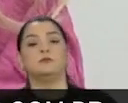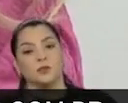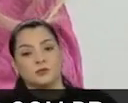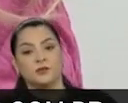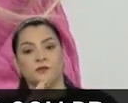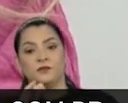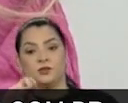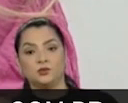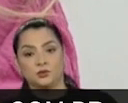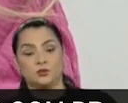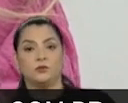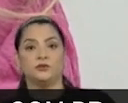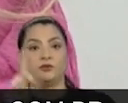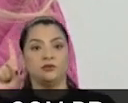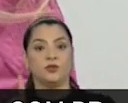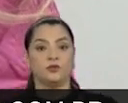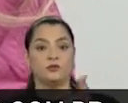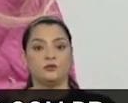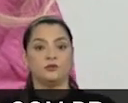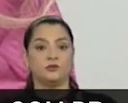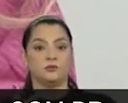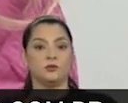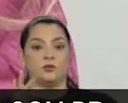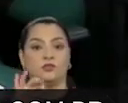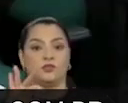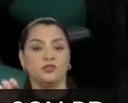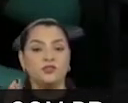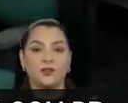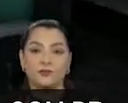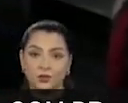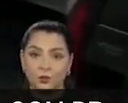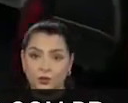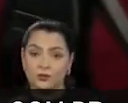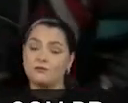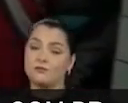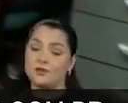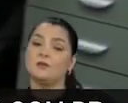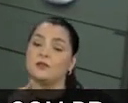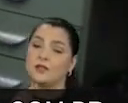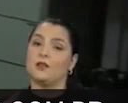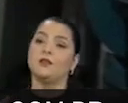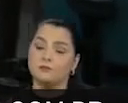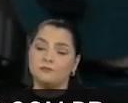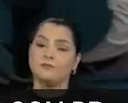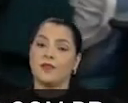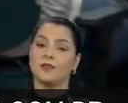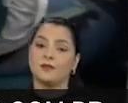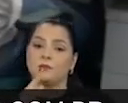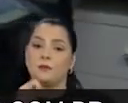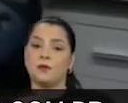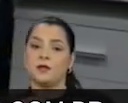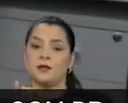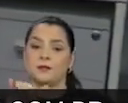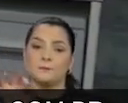Wilson Manfrinatti, que é o nosso diretor de futebol, que a gente chama de Tite das figurinhas, e ele que, junto com a equipe Panini, faz